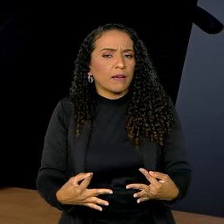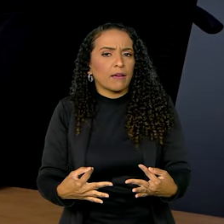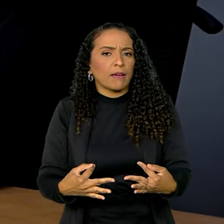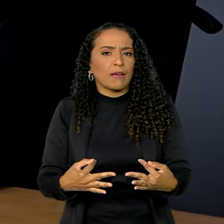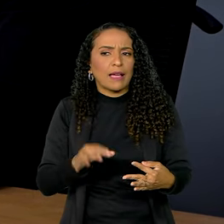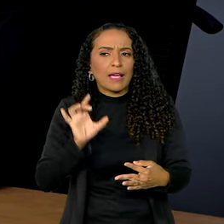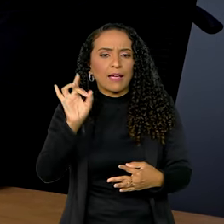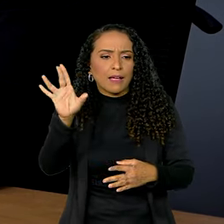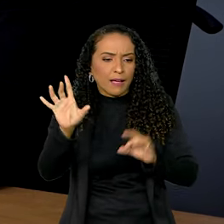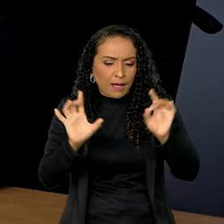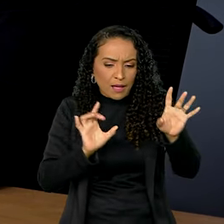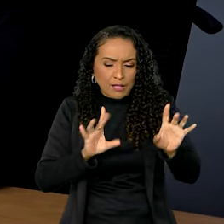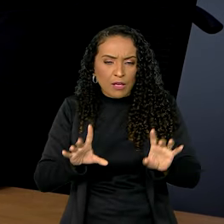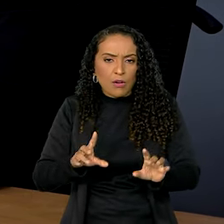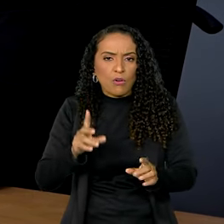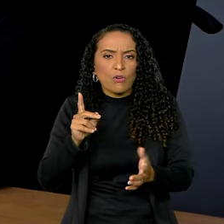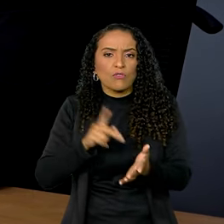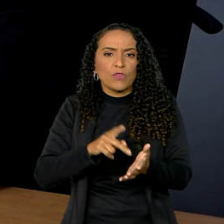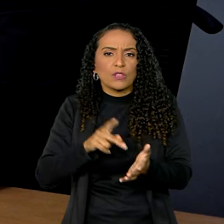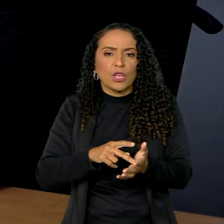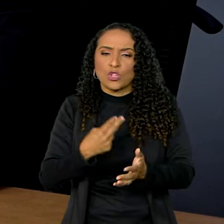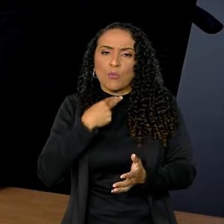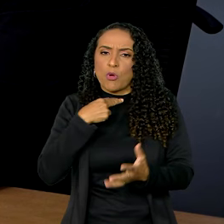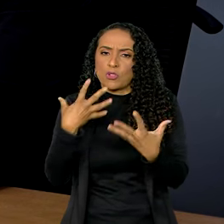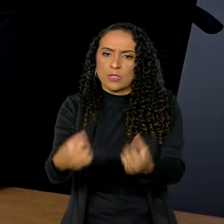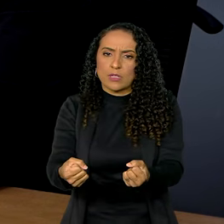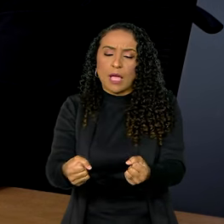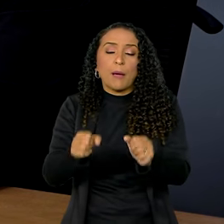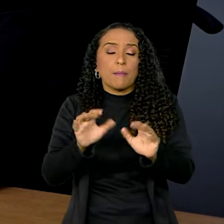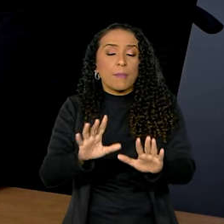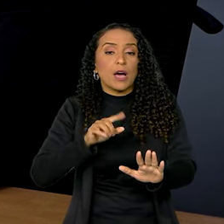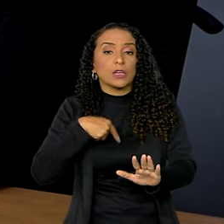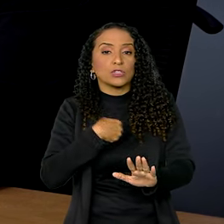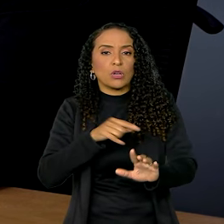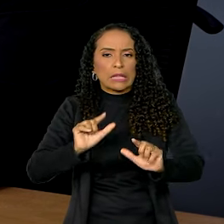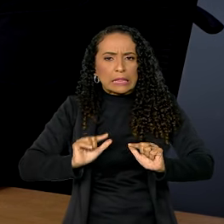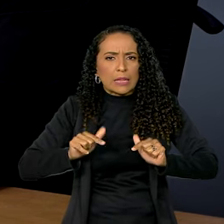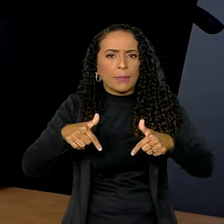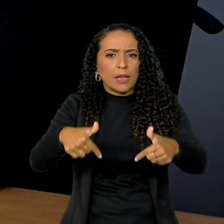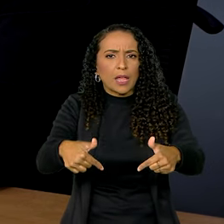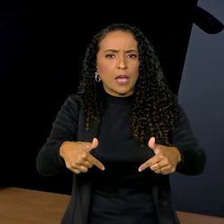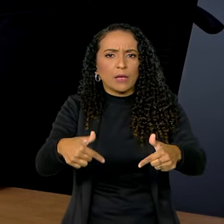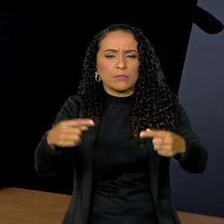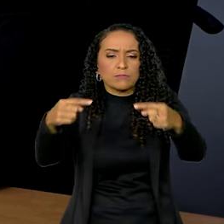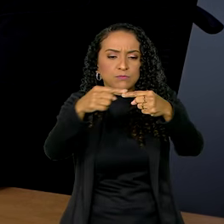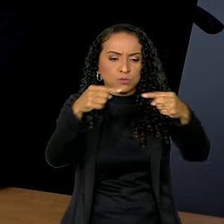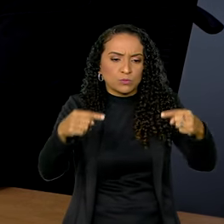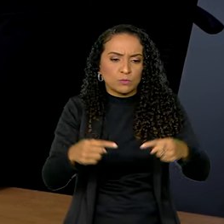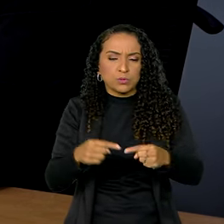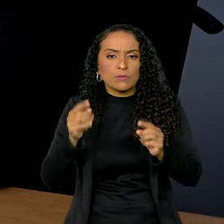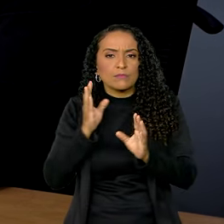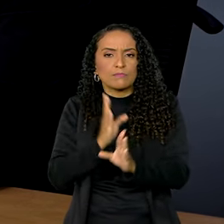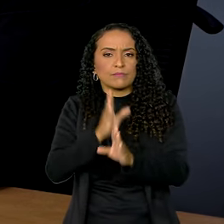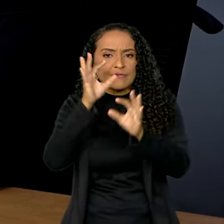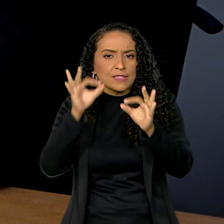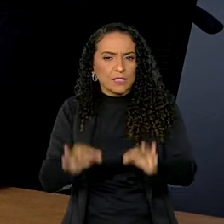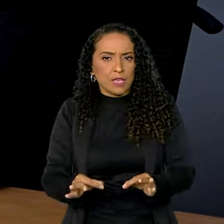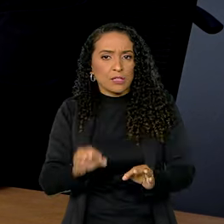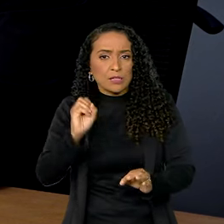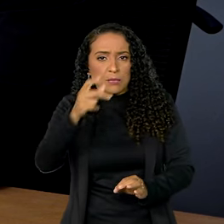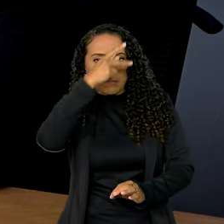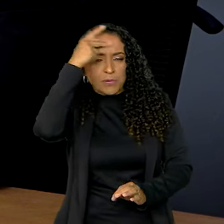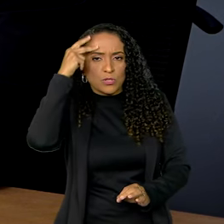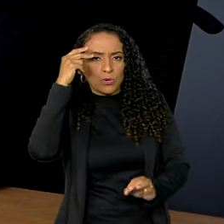aquilo cada um que realmente não poderia ser Aceito mas que nós trabalhássemos pelo consenso e pela convergência Quem segue